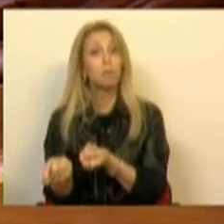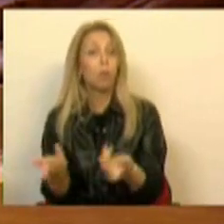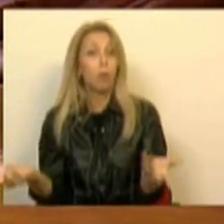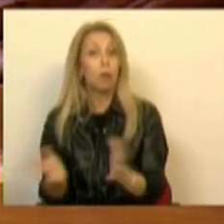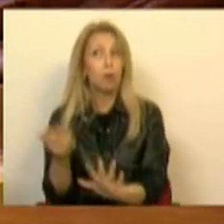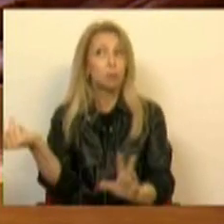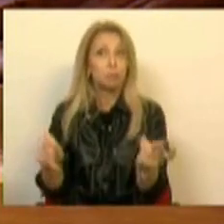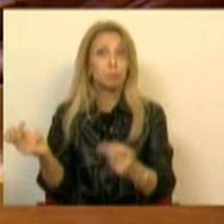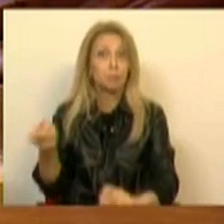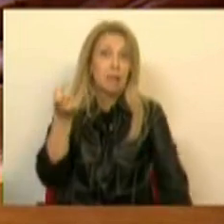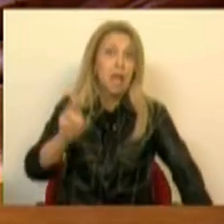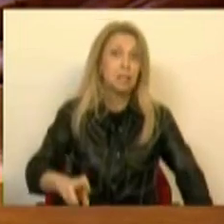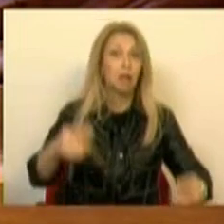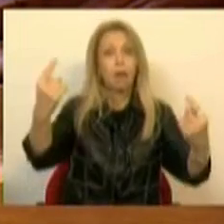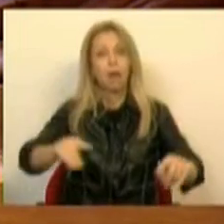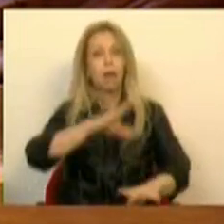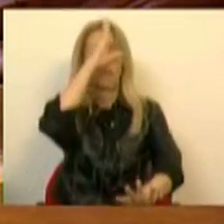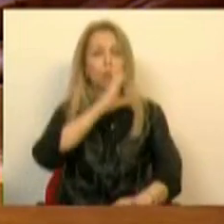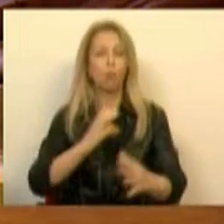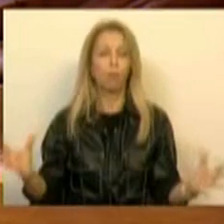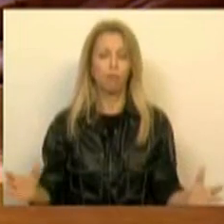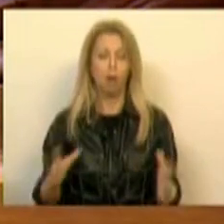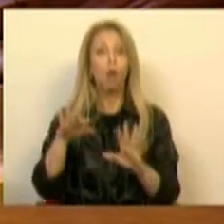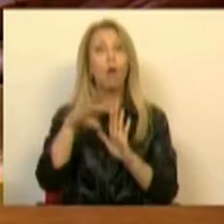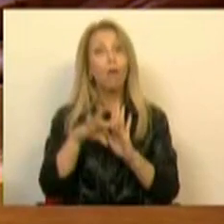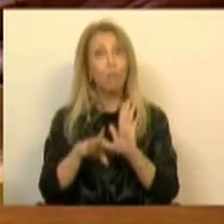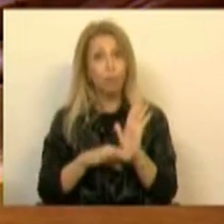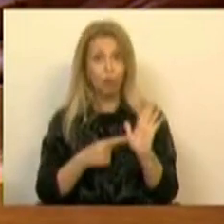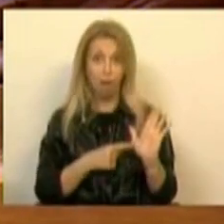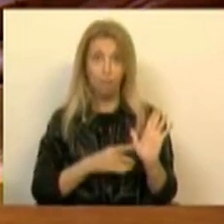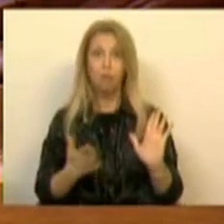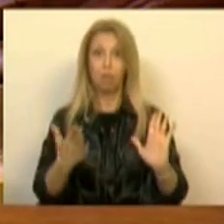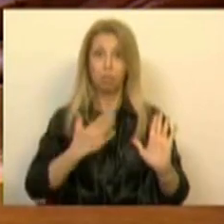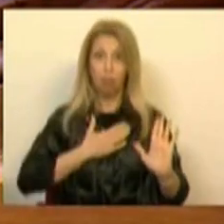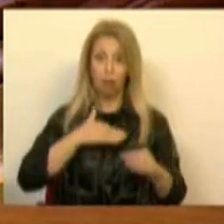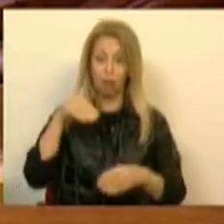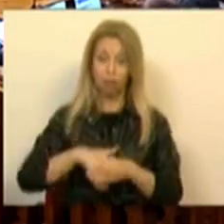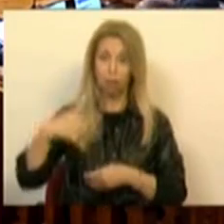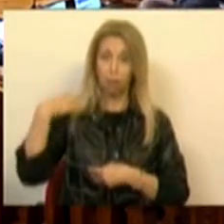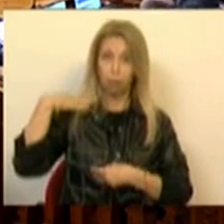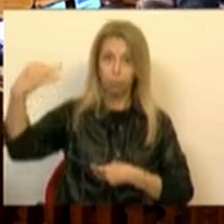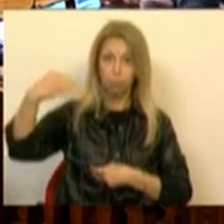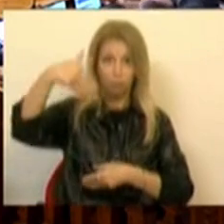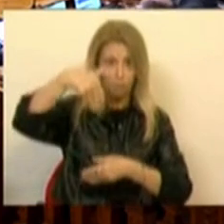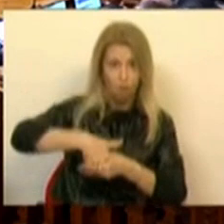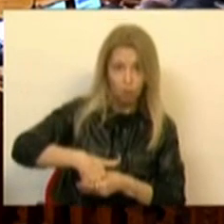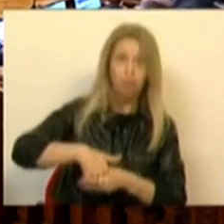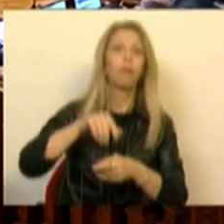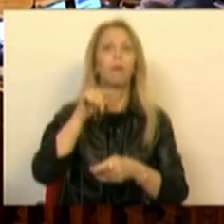no Governo. Fomos eleitos com um programa, é com esse programa que temos que governar.